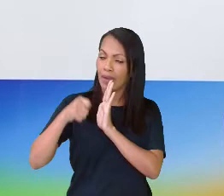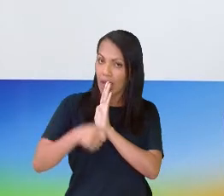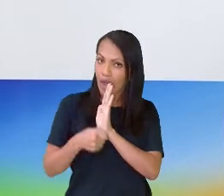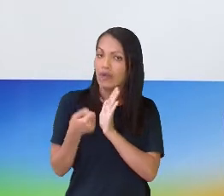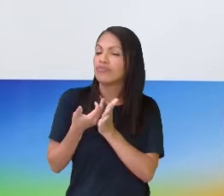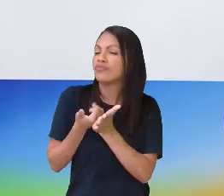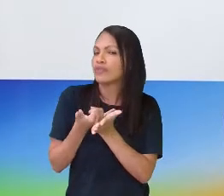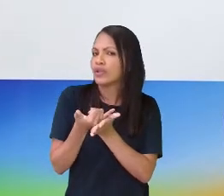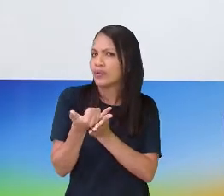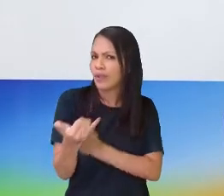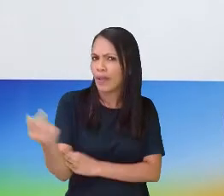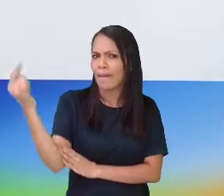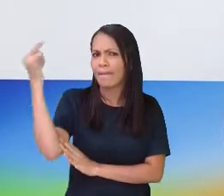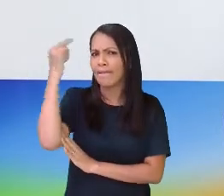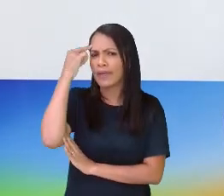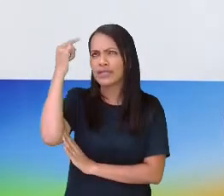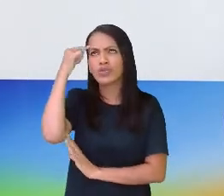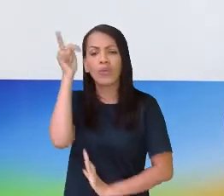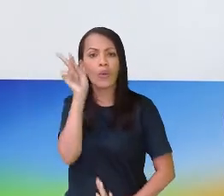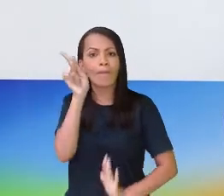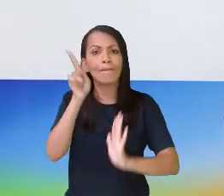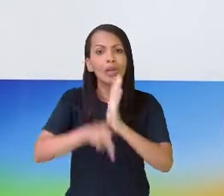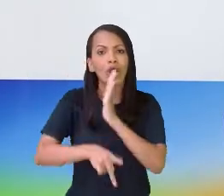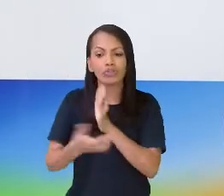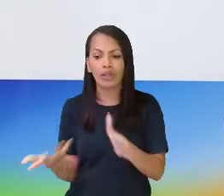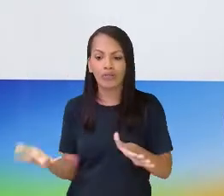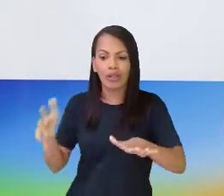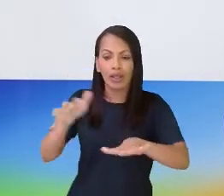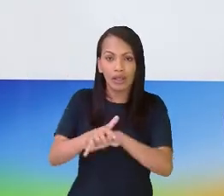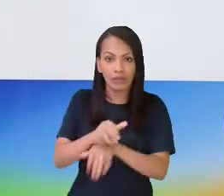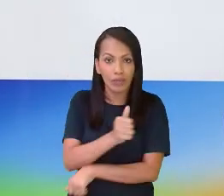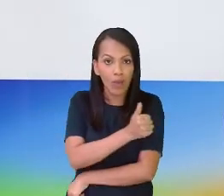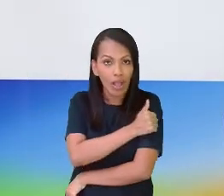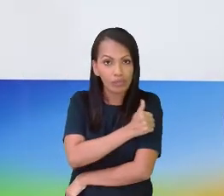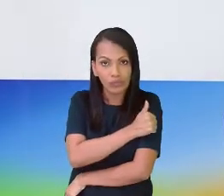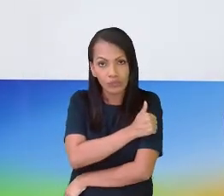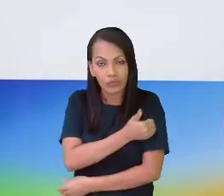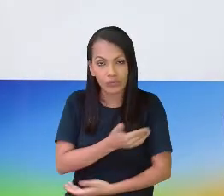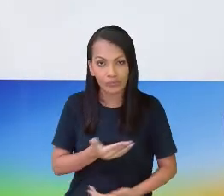início, quando a gente pensou nesse projeto de inclusão para esse estudante.